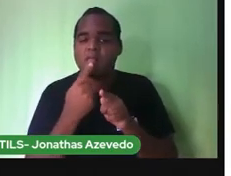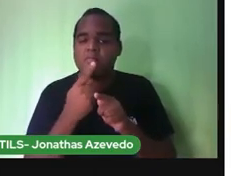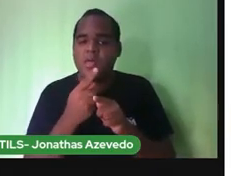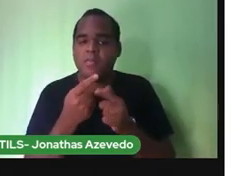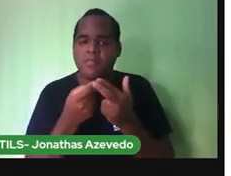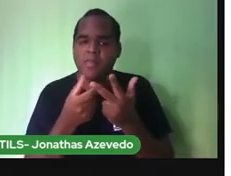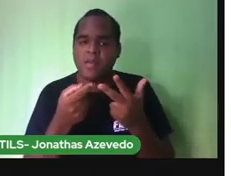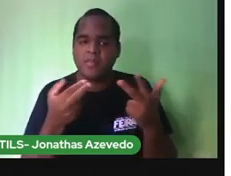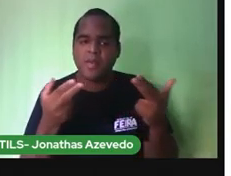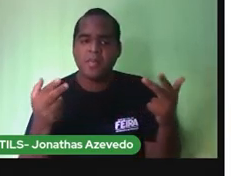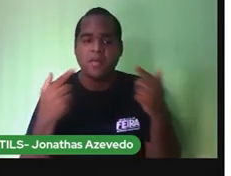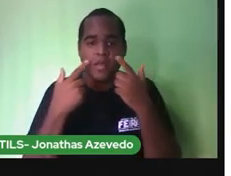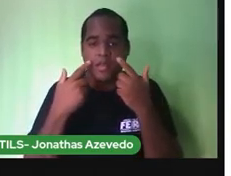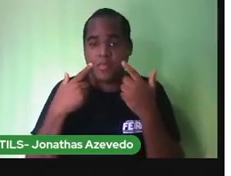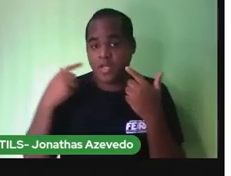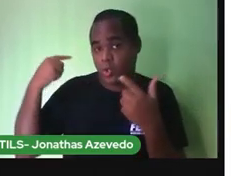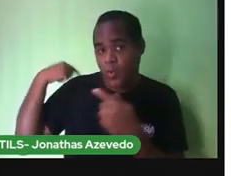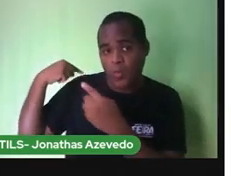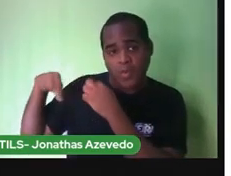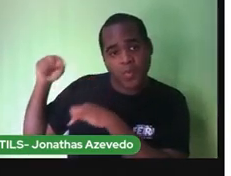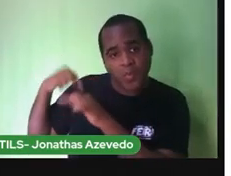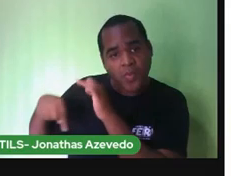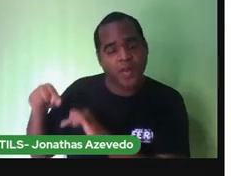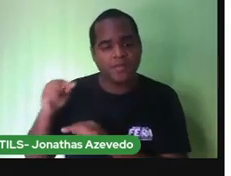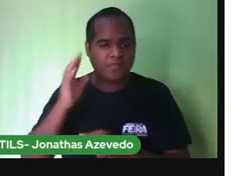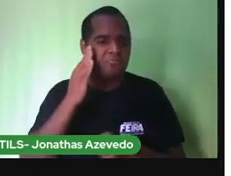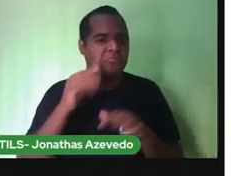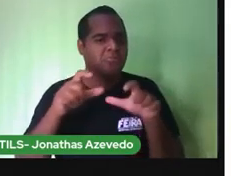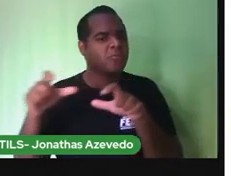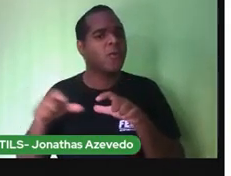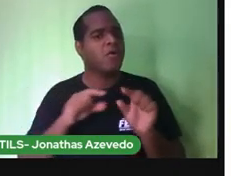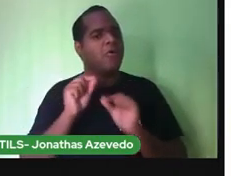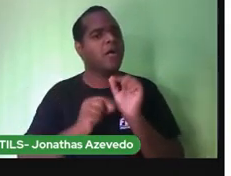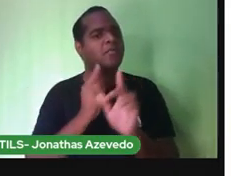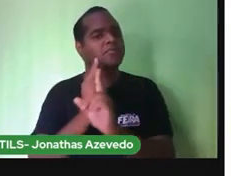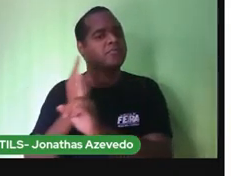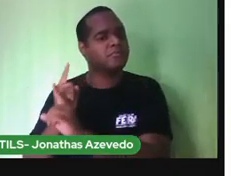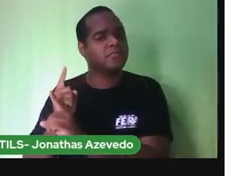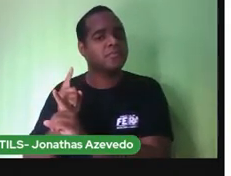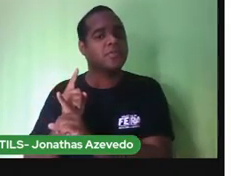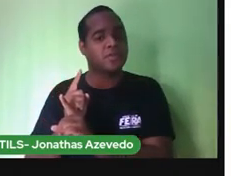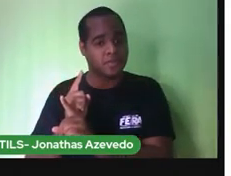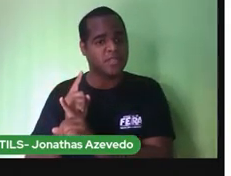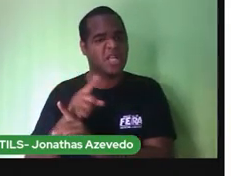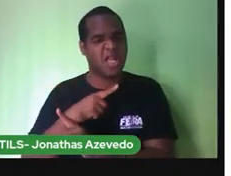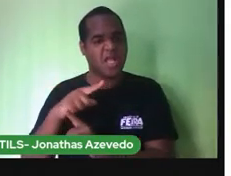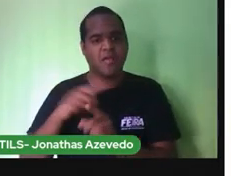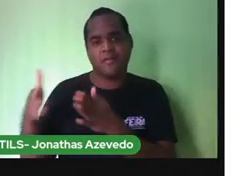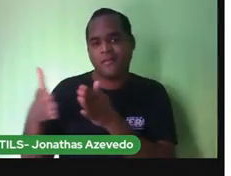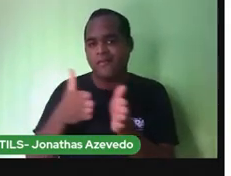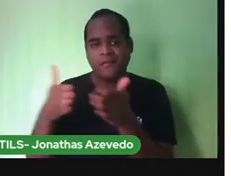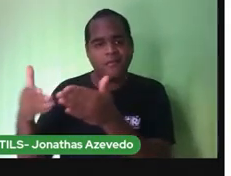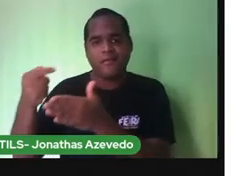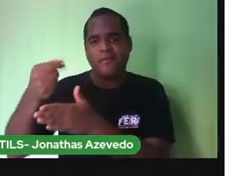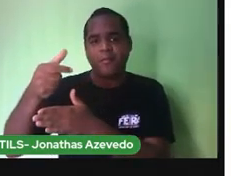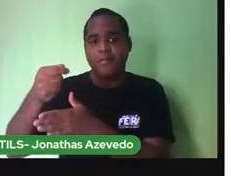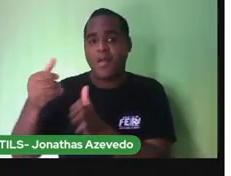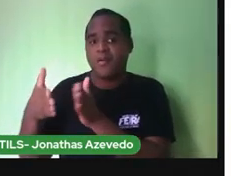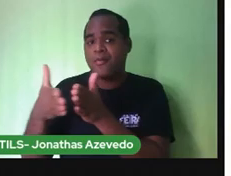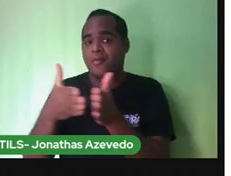pelas costas expectativas e onde vocês vão se encontrar neste Lago bem nesta a beirada